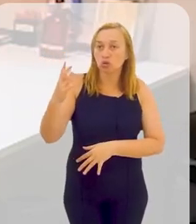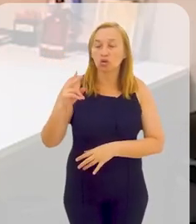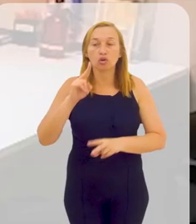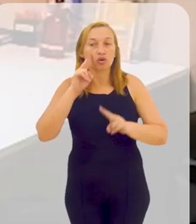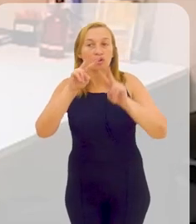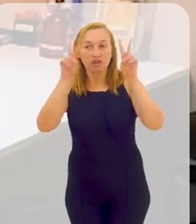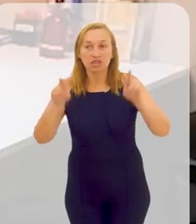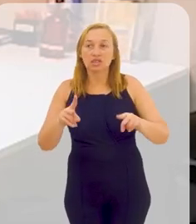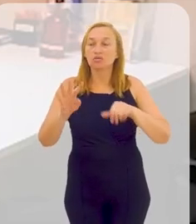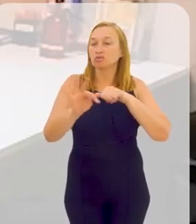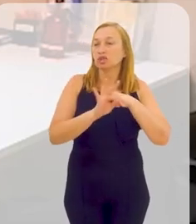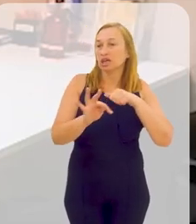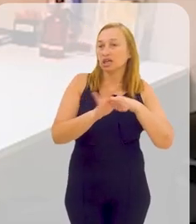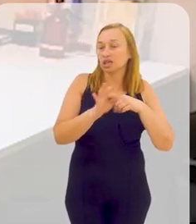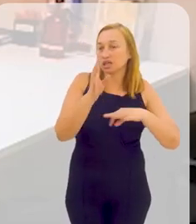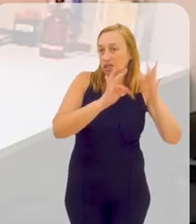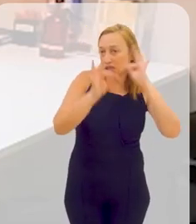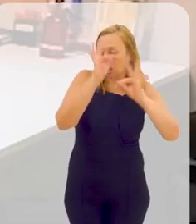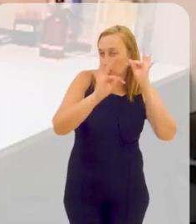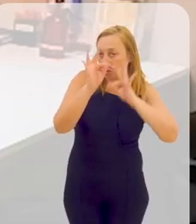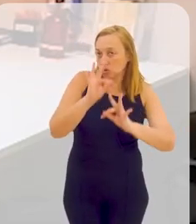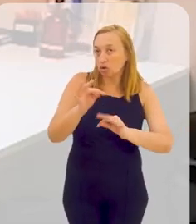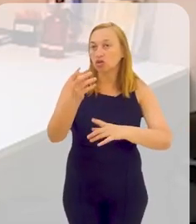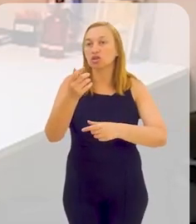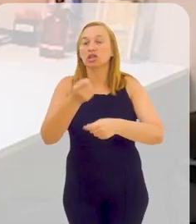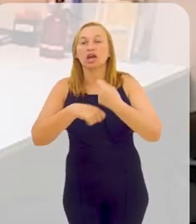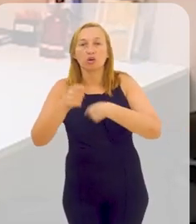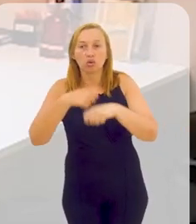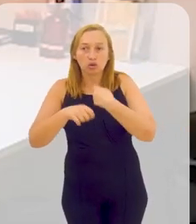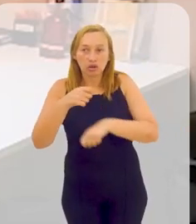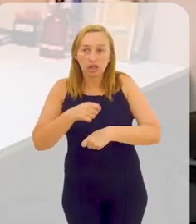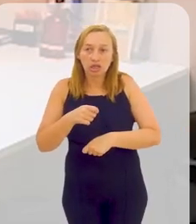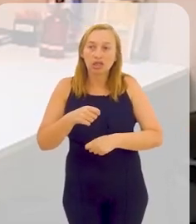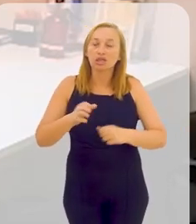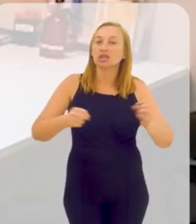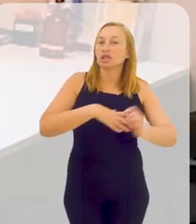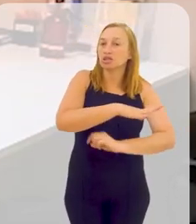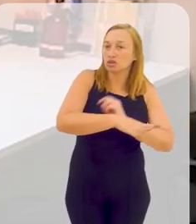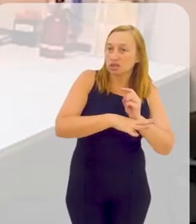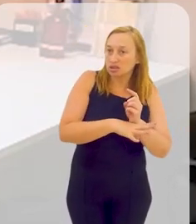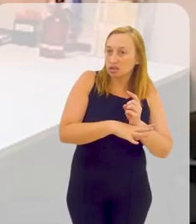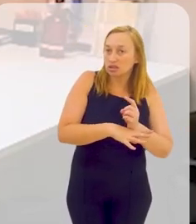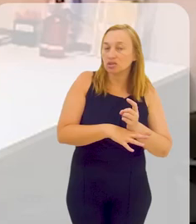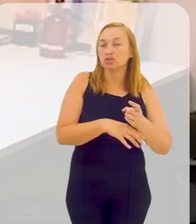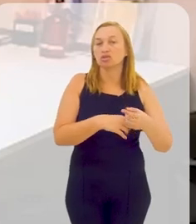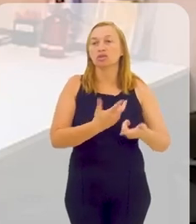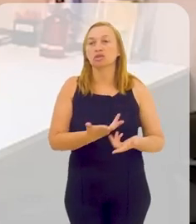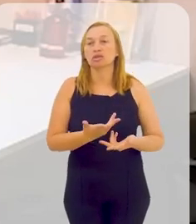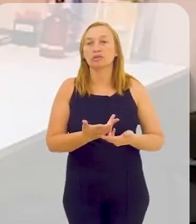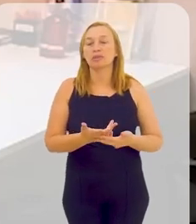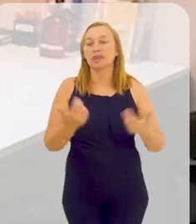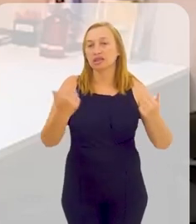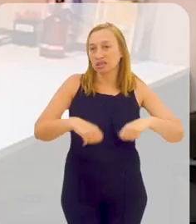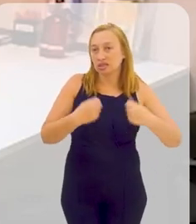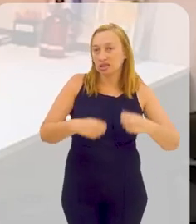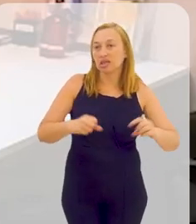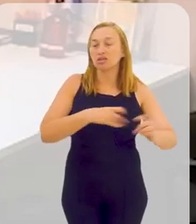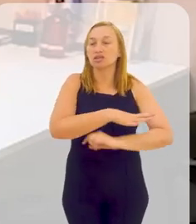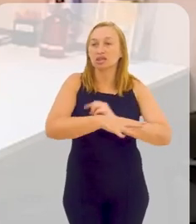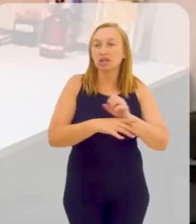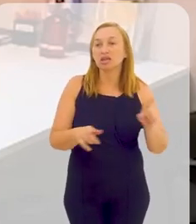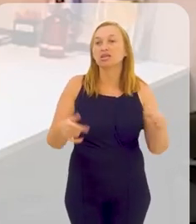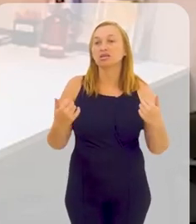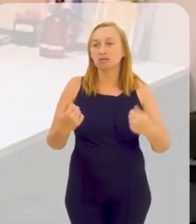futuro do ponto de vista tecnológico da economia da sociedade das demandas da sociedade